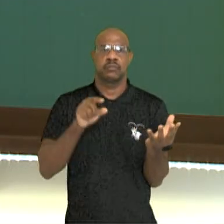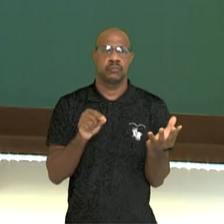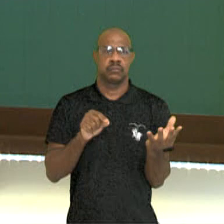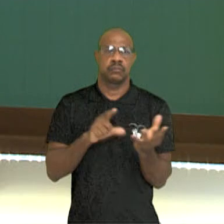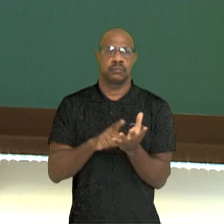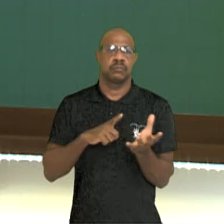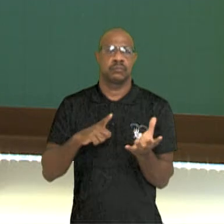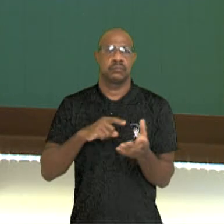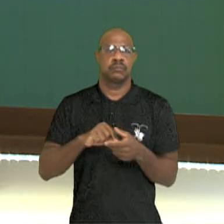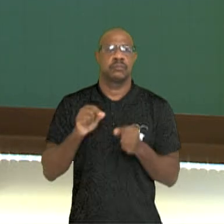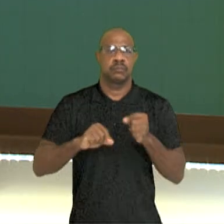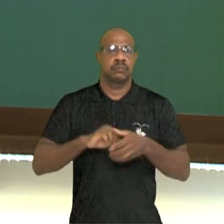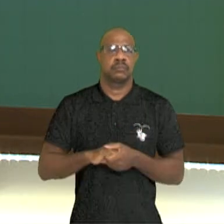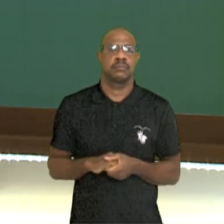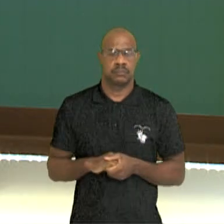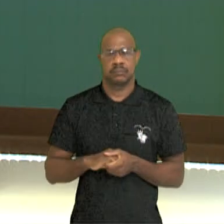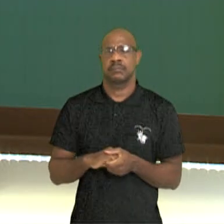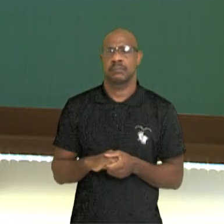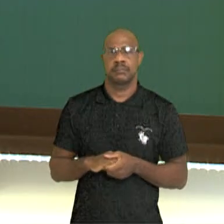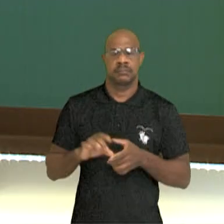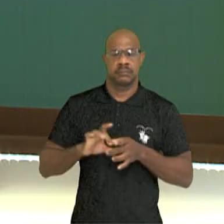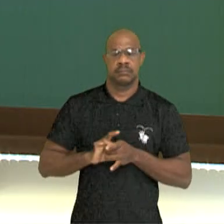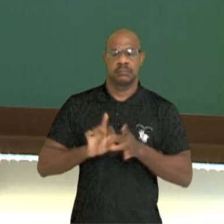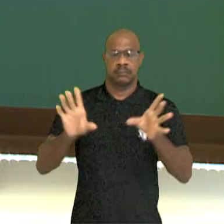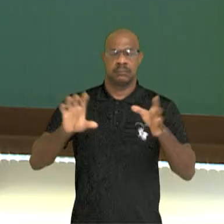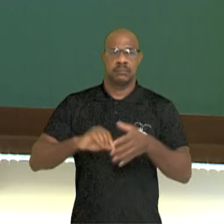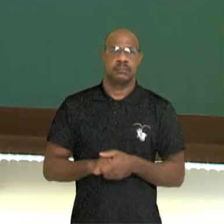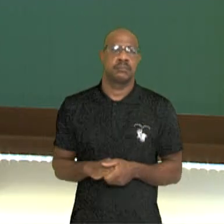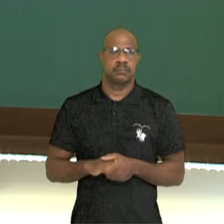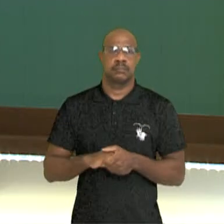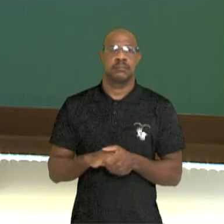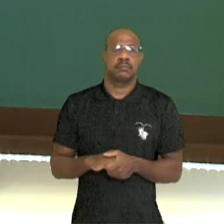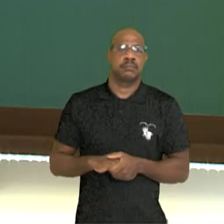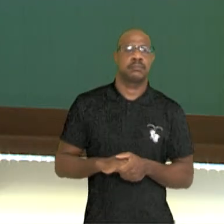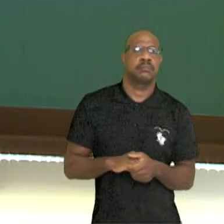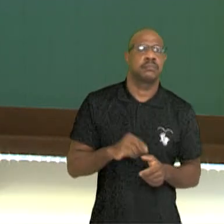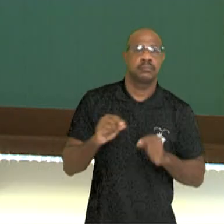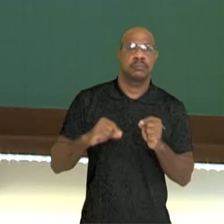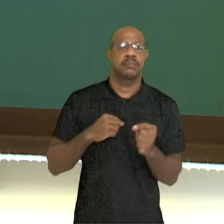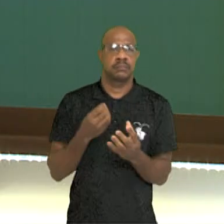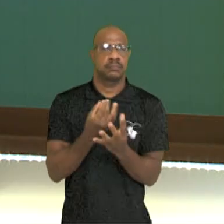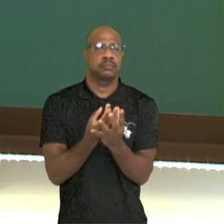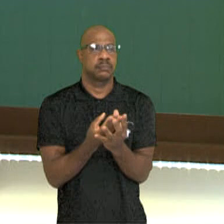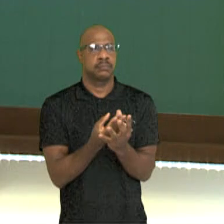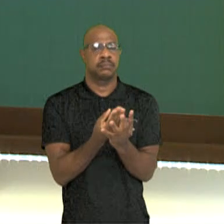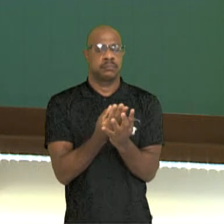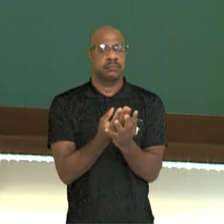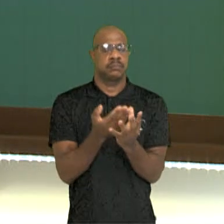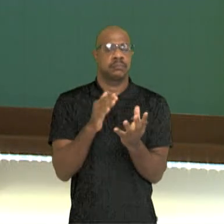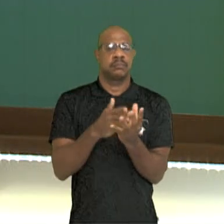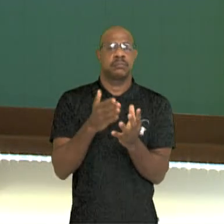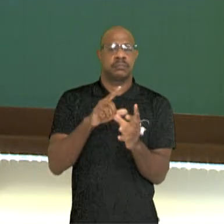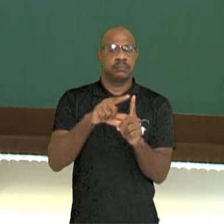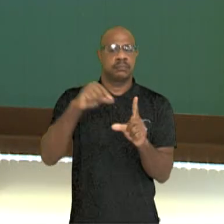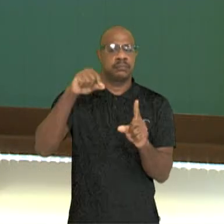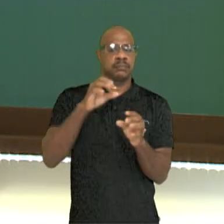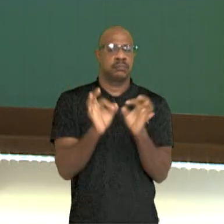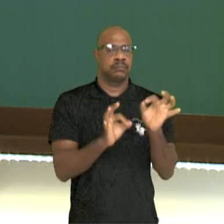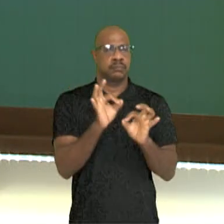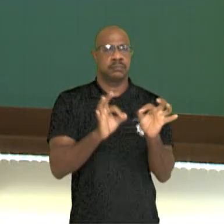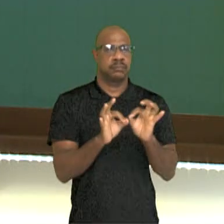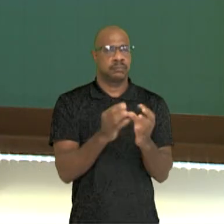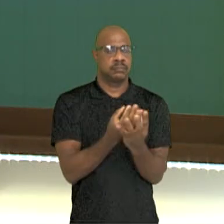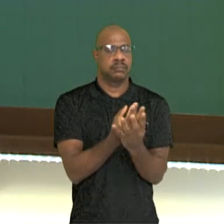uma estrutura chamada esporângio. Vocês estão lembrados? Esses esporângios, eles ficam atrás no verso da folha, organizados